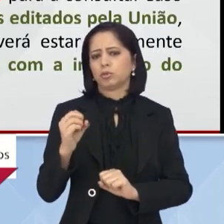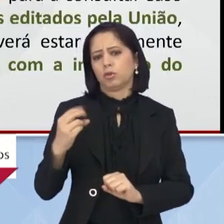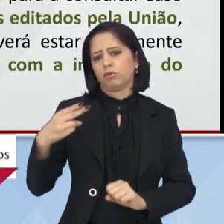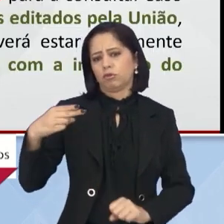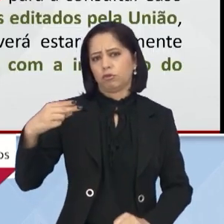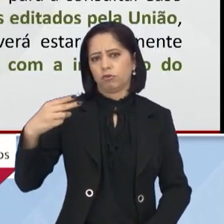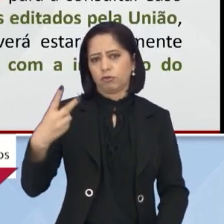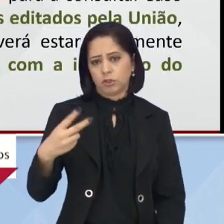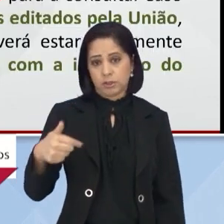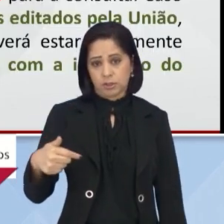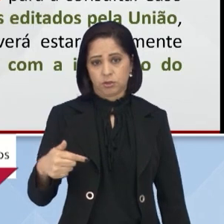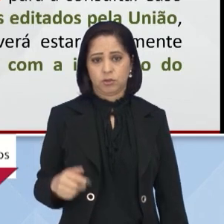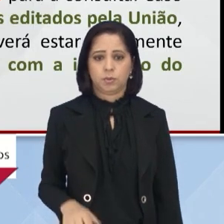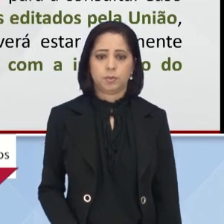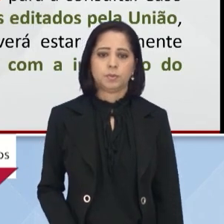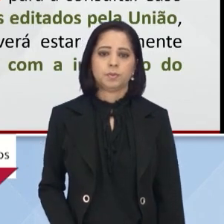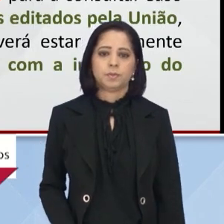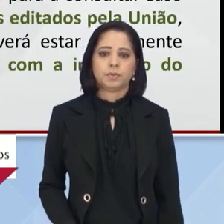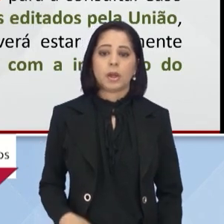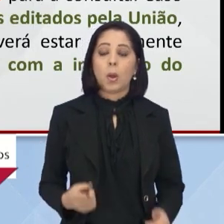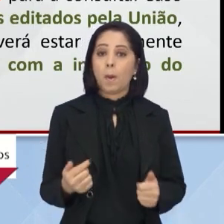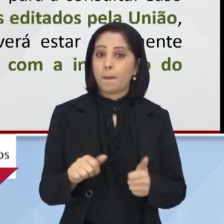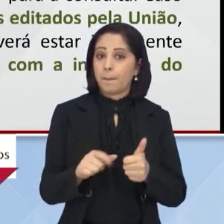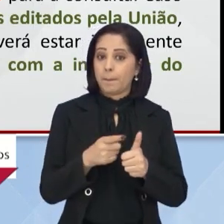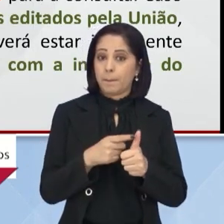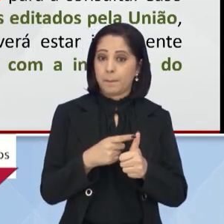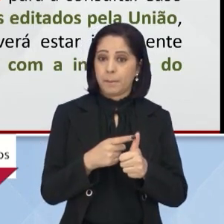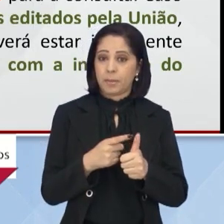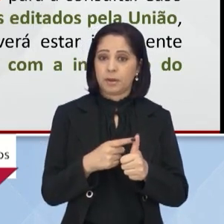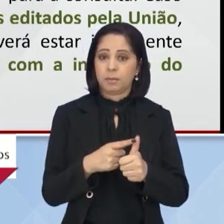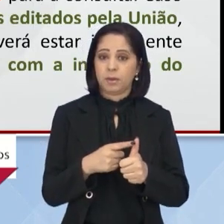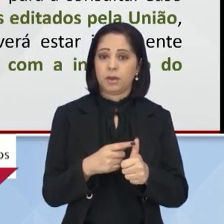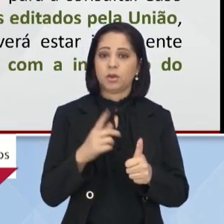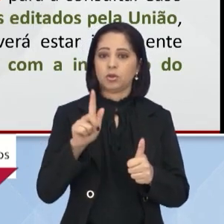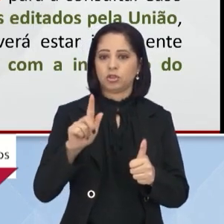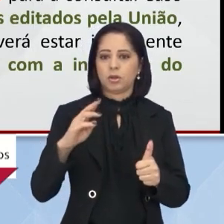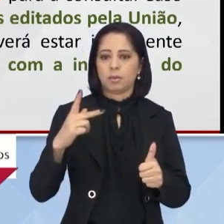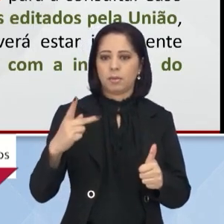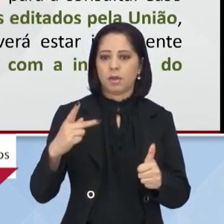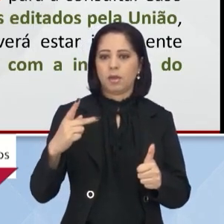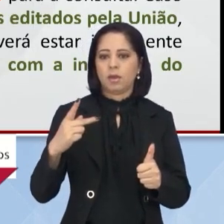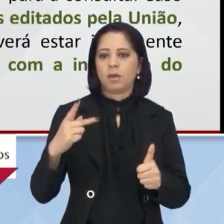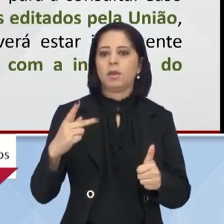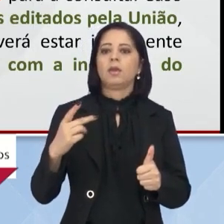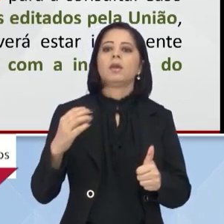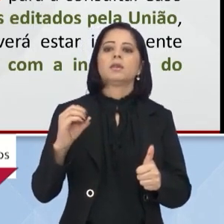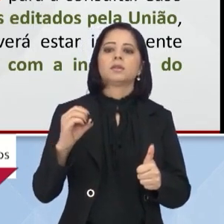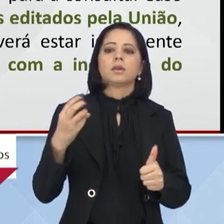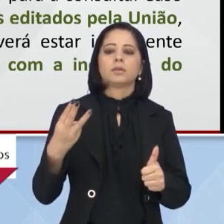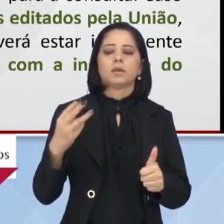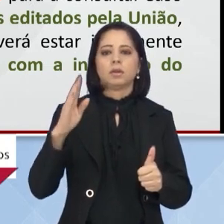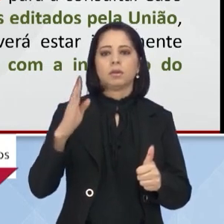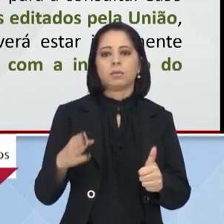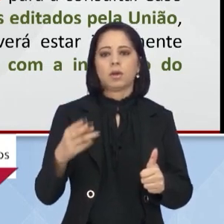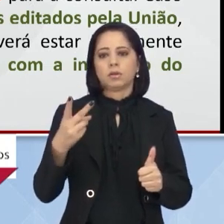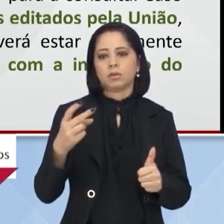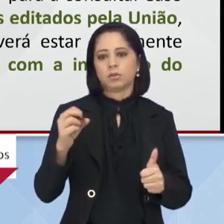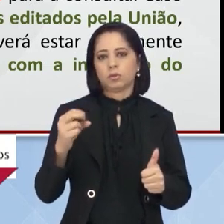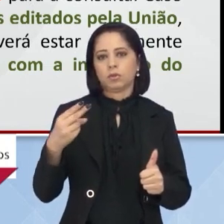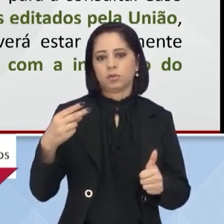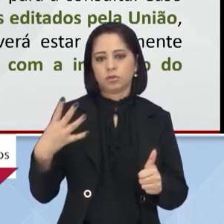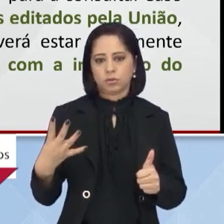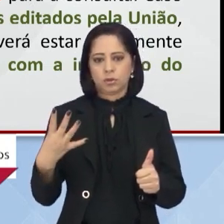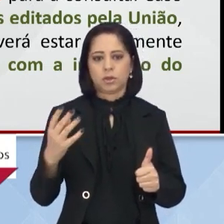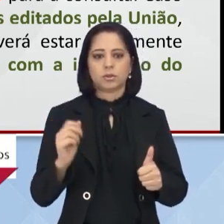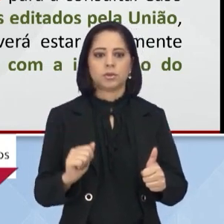2027 muito bem primeiro comunicado é o comunicado gp24 ele diz respeito a isso que muito bem falou o nosso Presidente